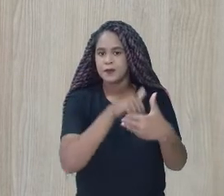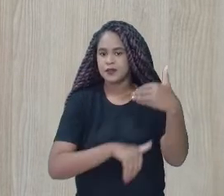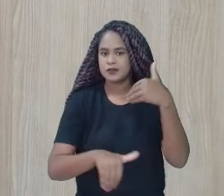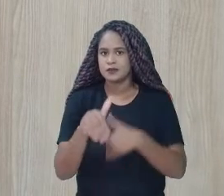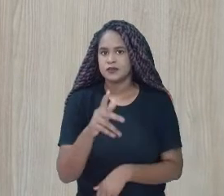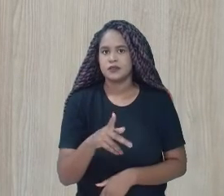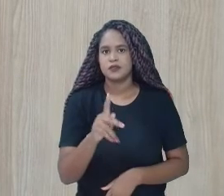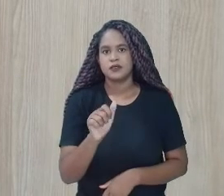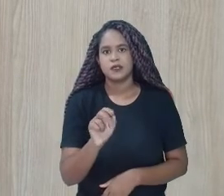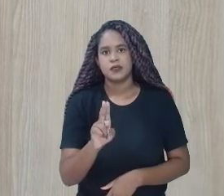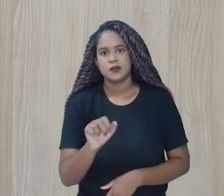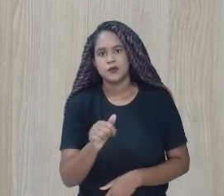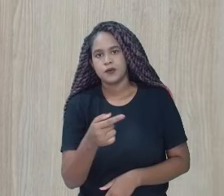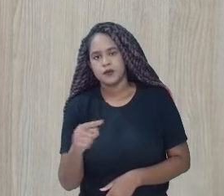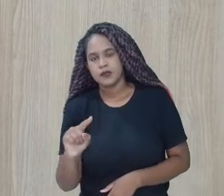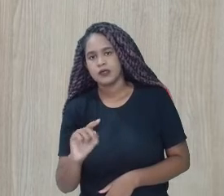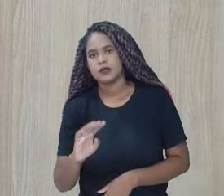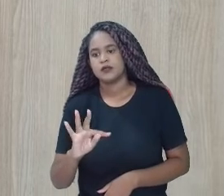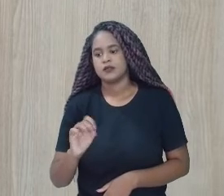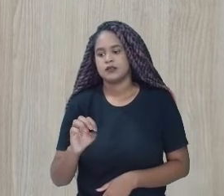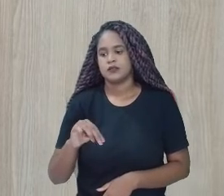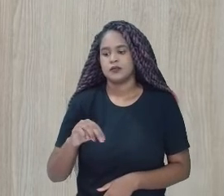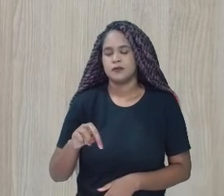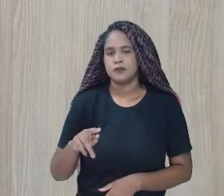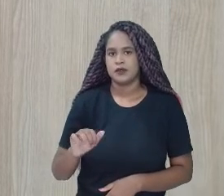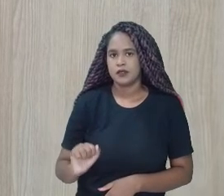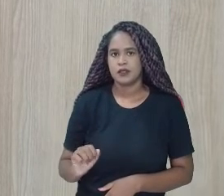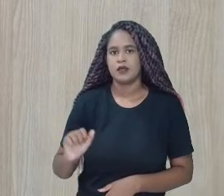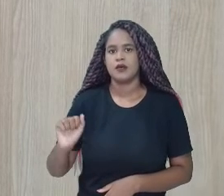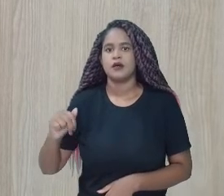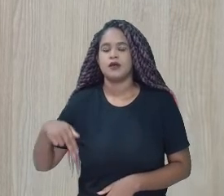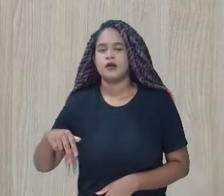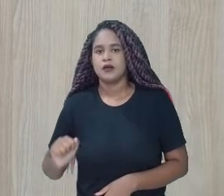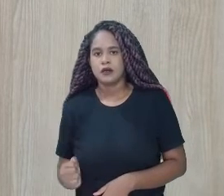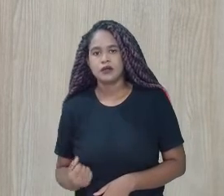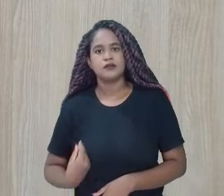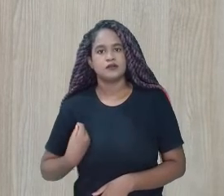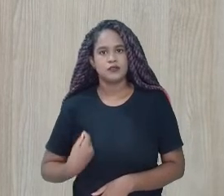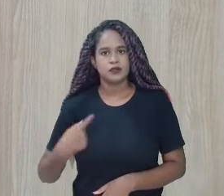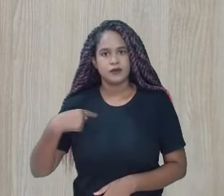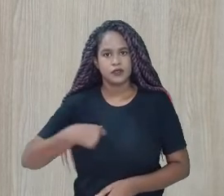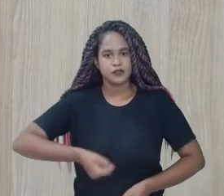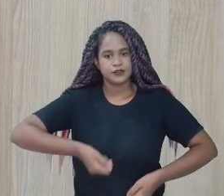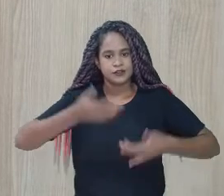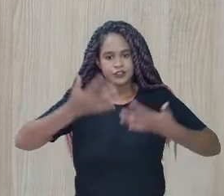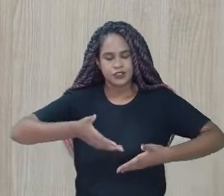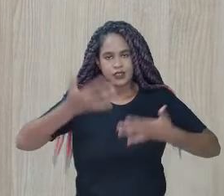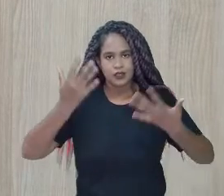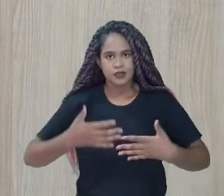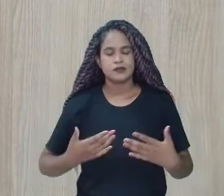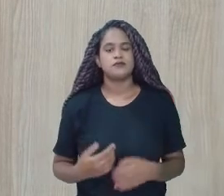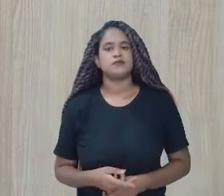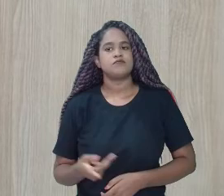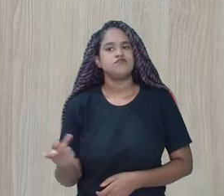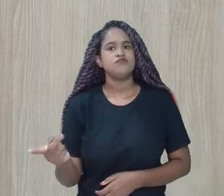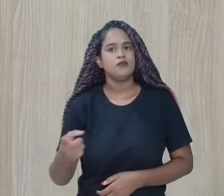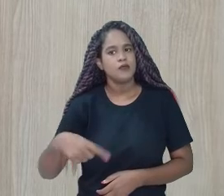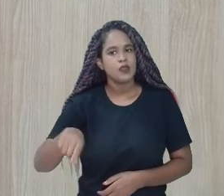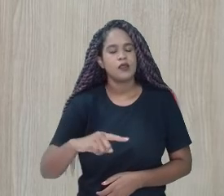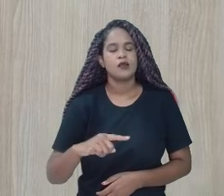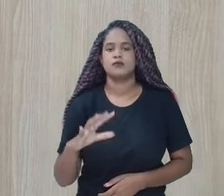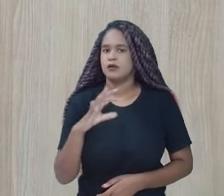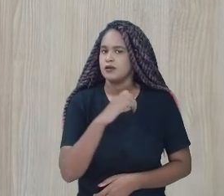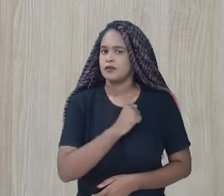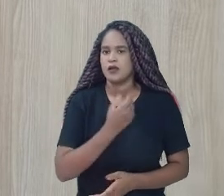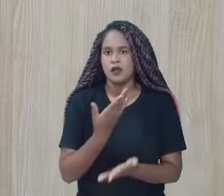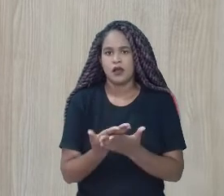de Cauã, Tâmara, Ana também, que marcou presença aqui no chat. Eles também adoraram a aula,